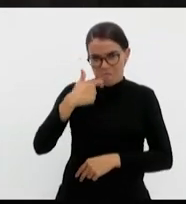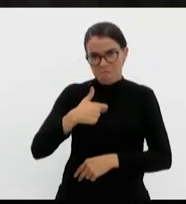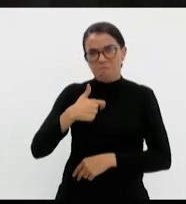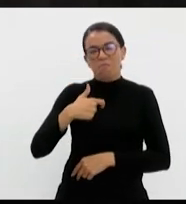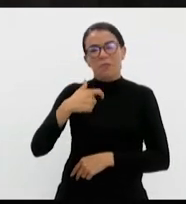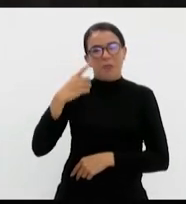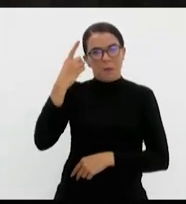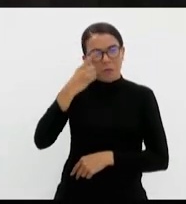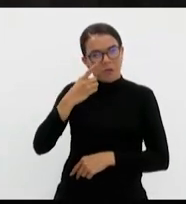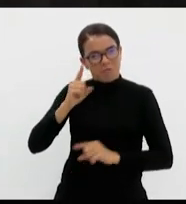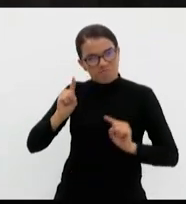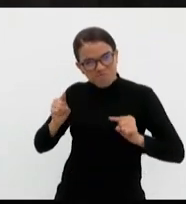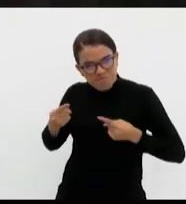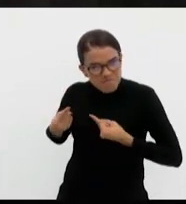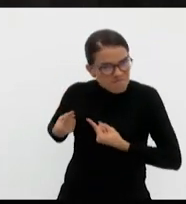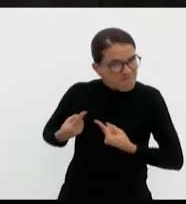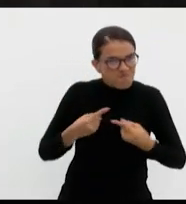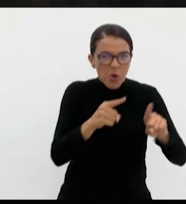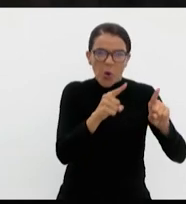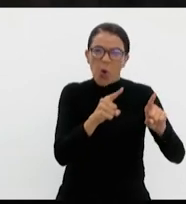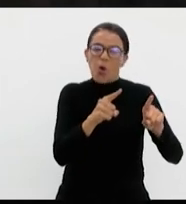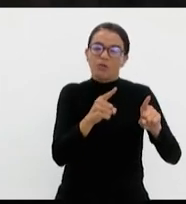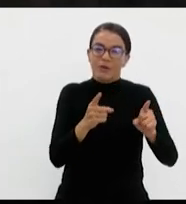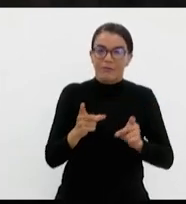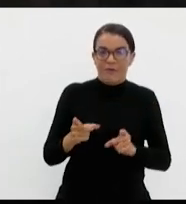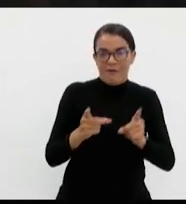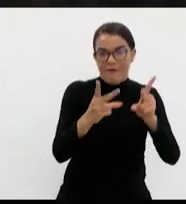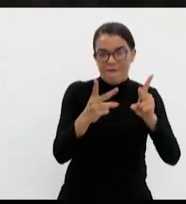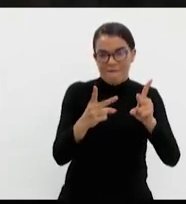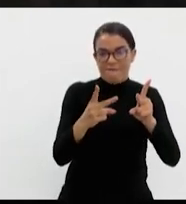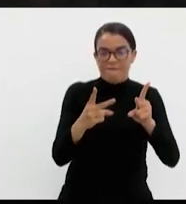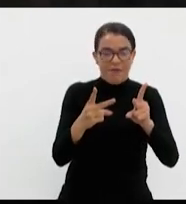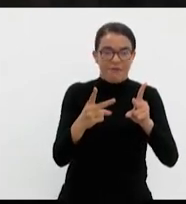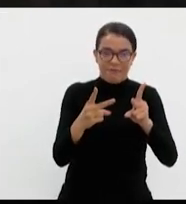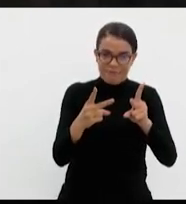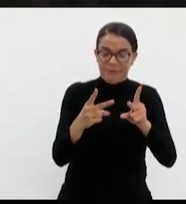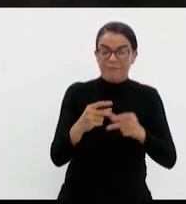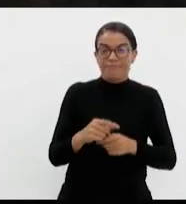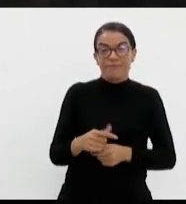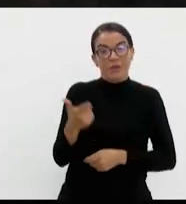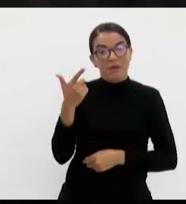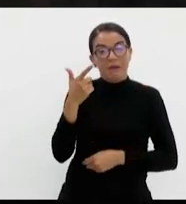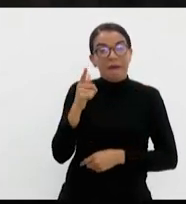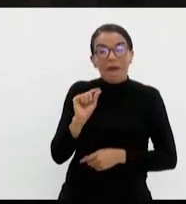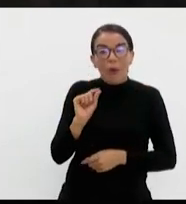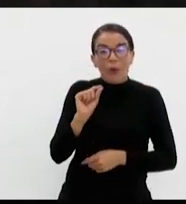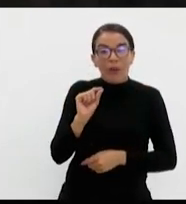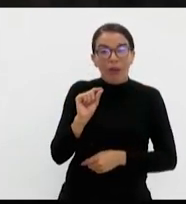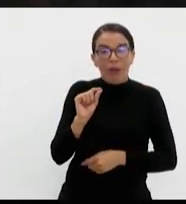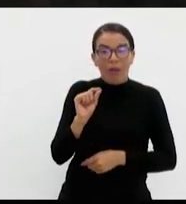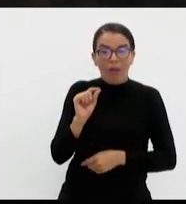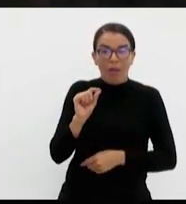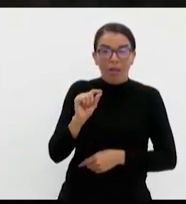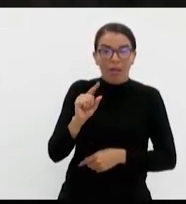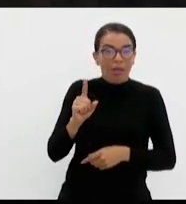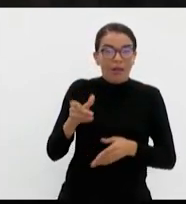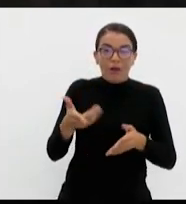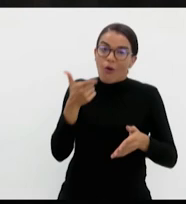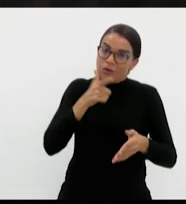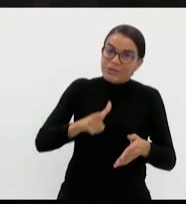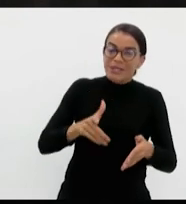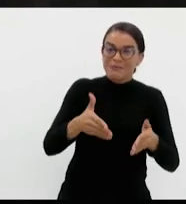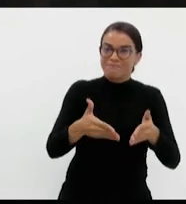contra a privatização, e ganhei uma liminar, suspendendo o decreto